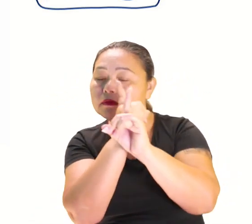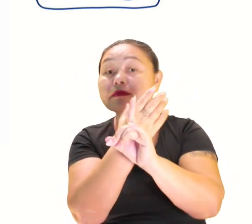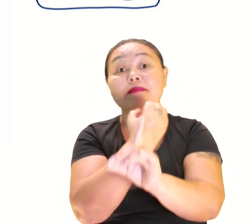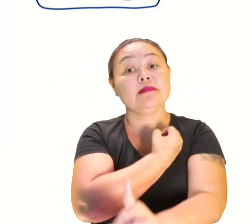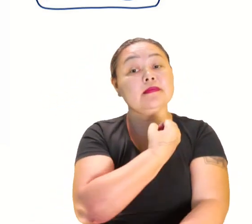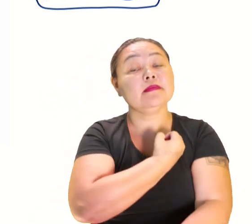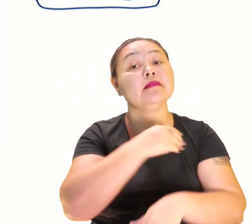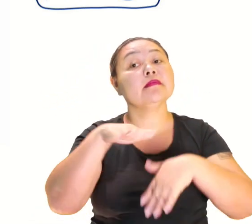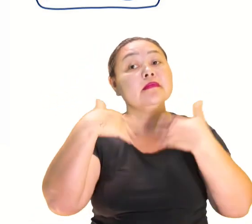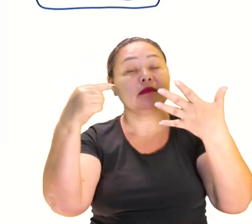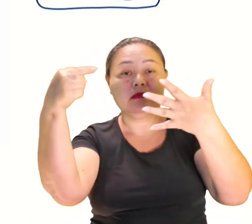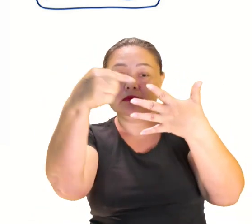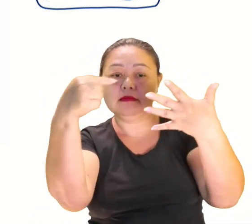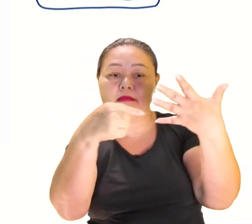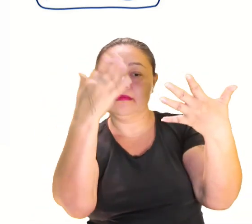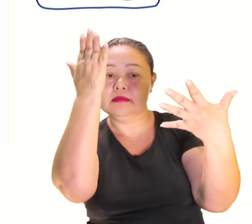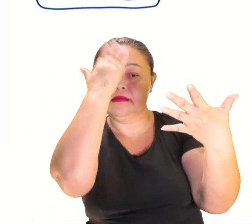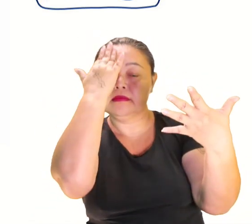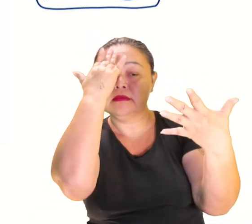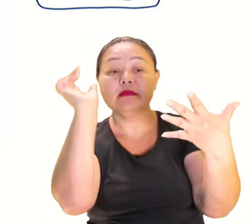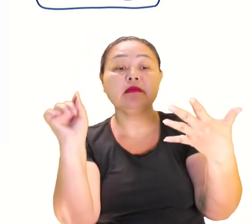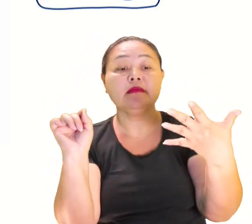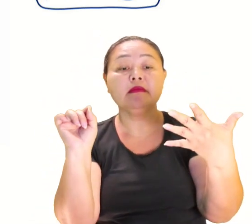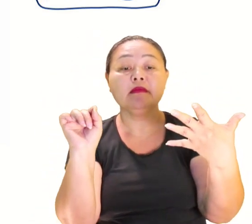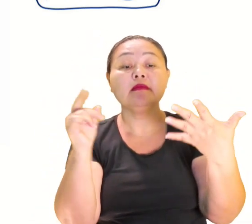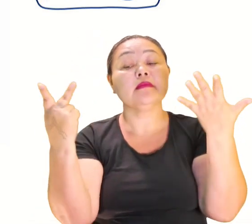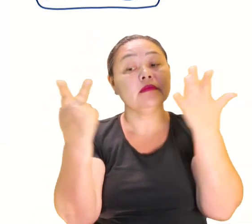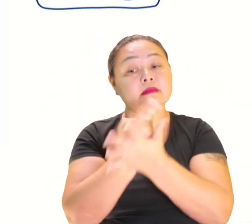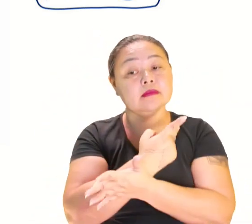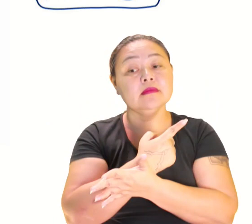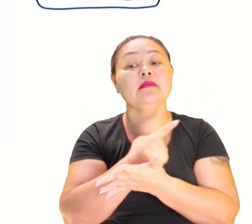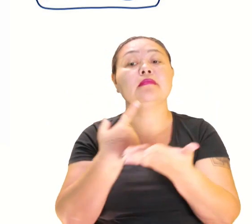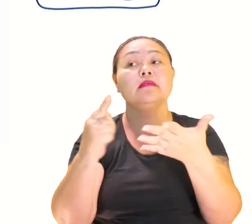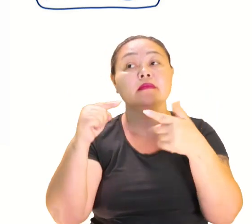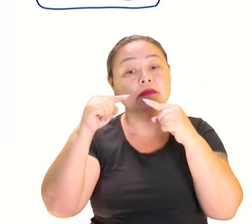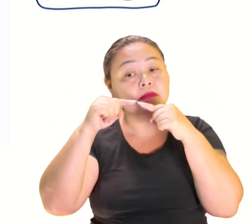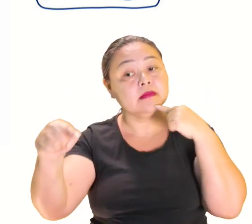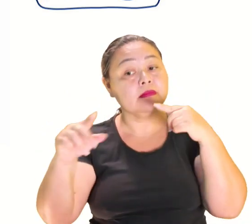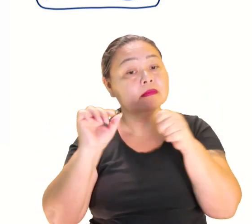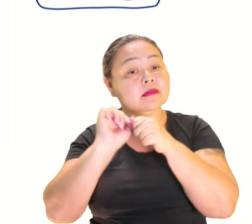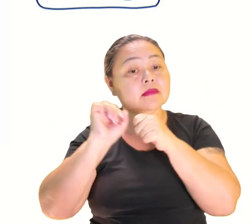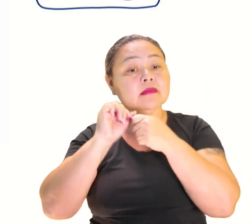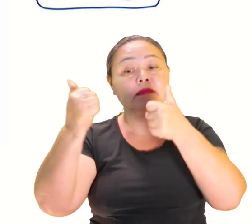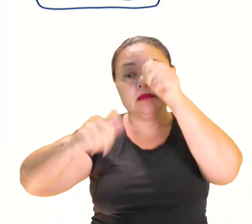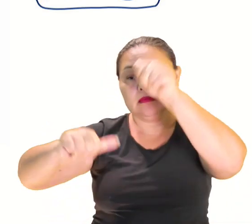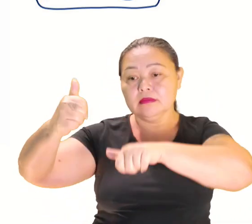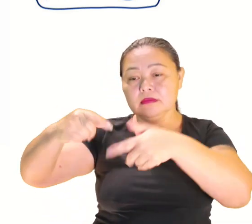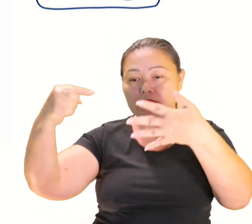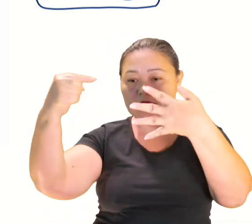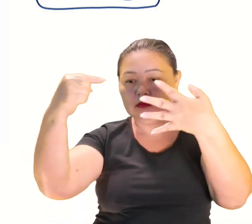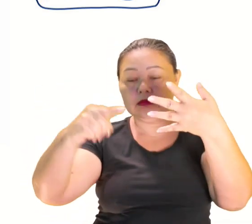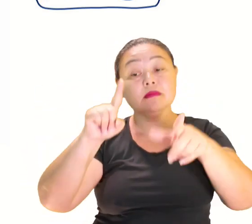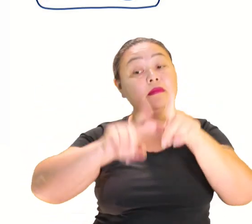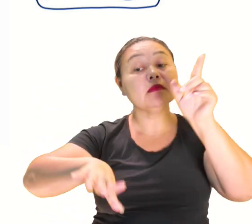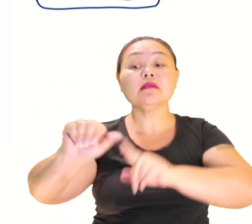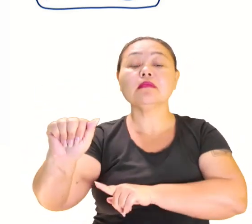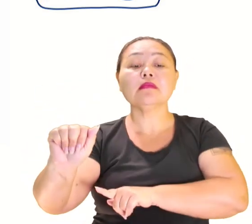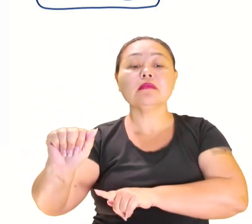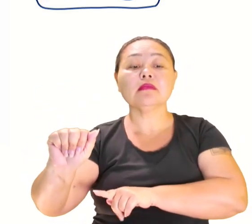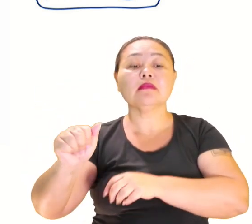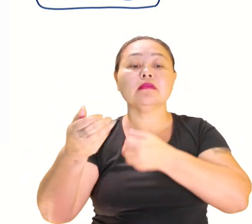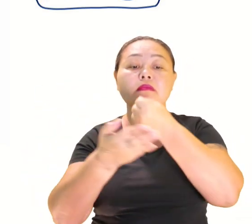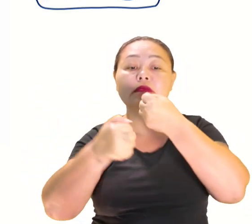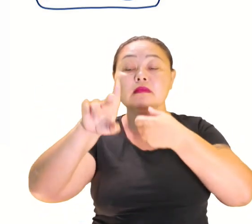valores. Agora, vamos lá. Ele quer saber os quê? Ele quer saber a incorreta? A incorreta, né? Então, pronto. vamos fazer uma análise agora. Letra A. A